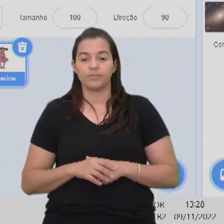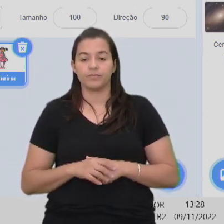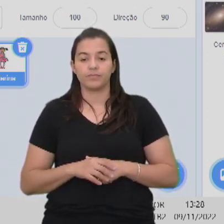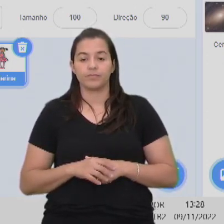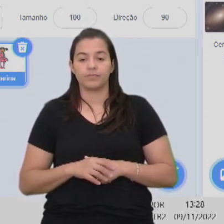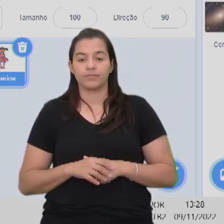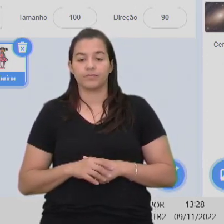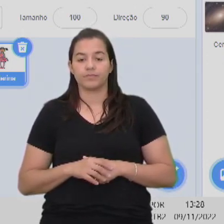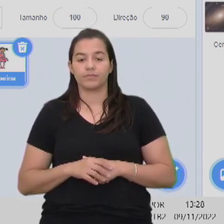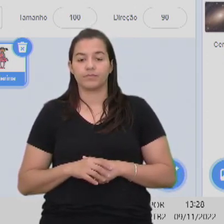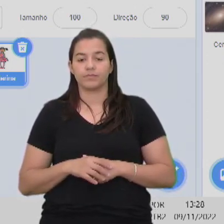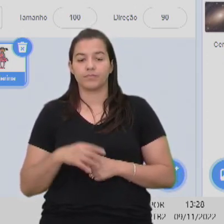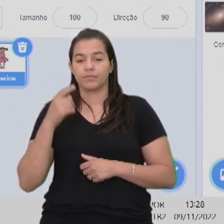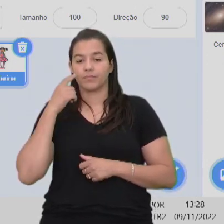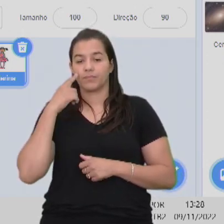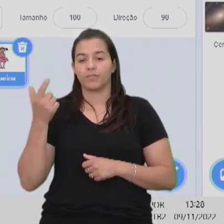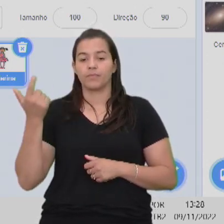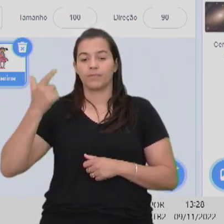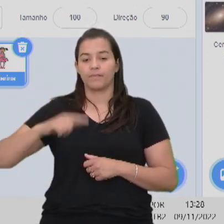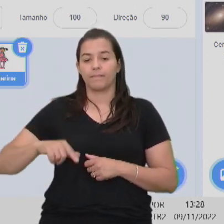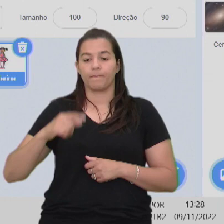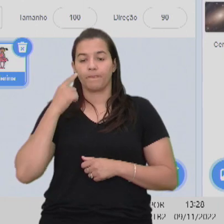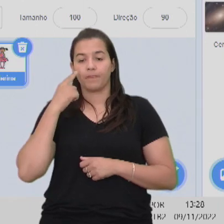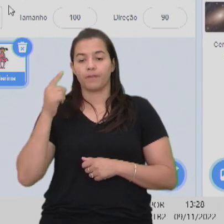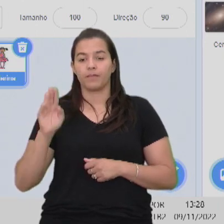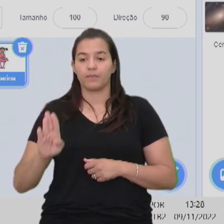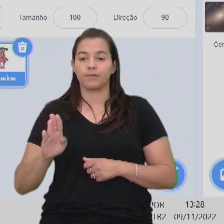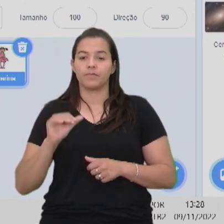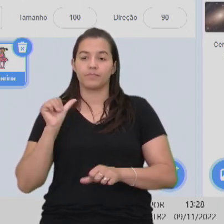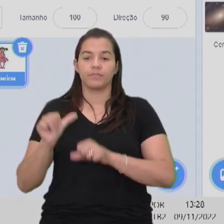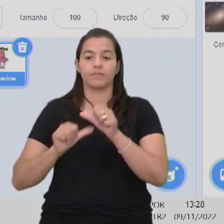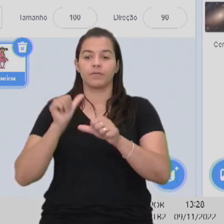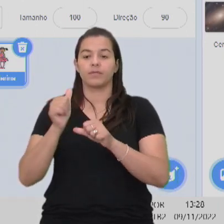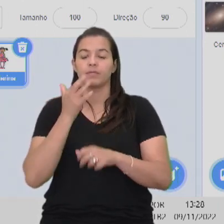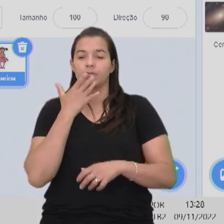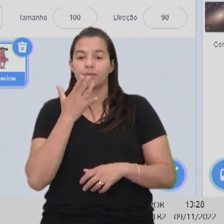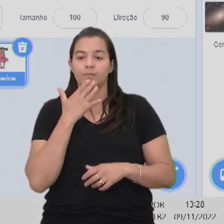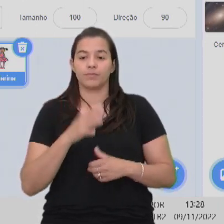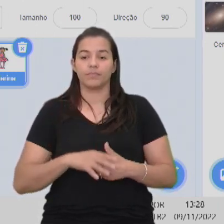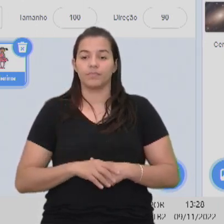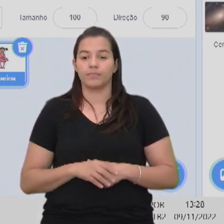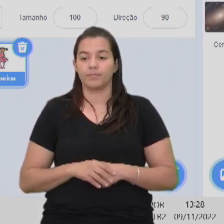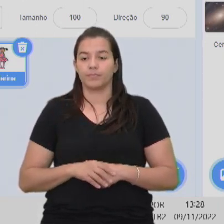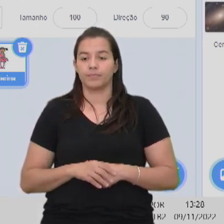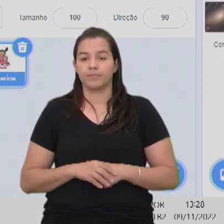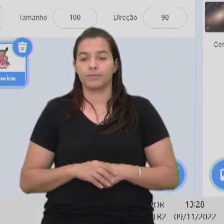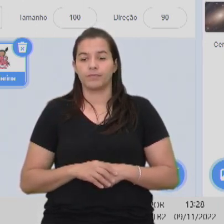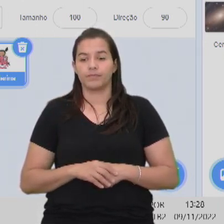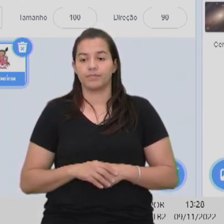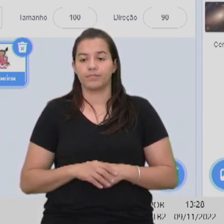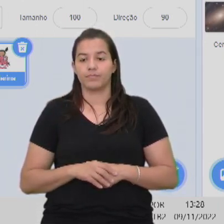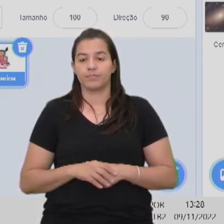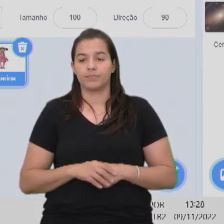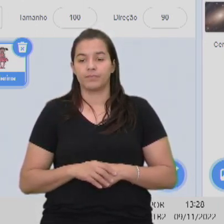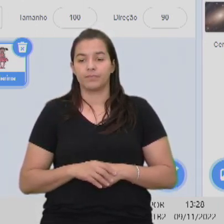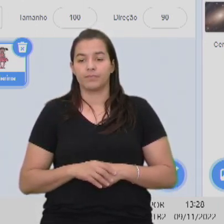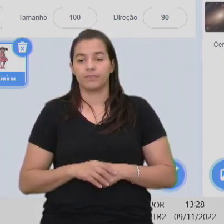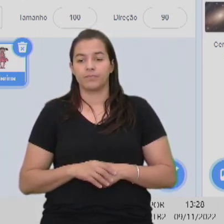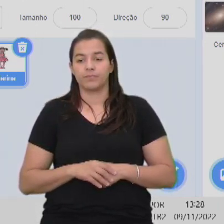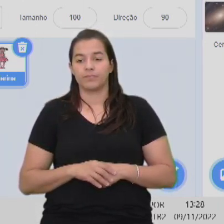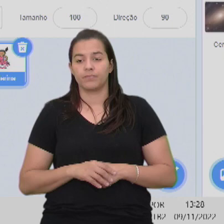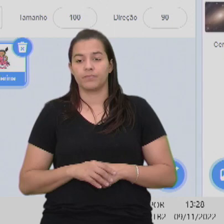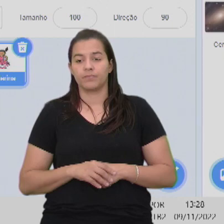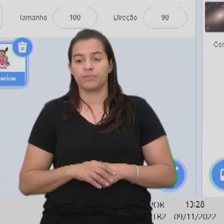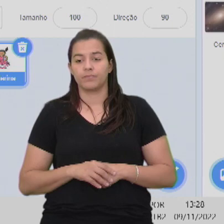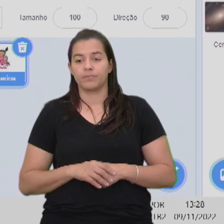e eu ponho aqui embaixo. E aqui eu vou pôr mude fantasia B. Vamos ver se muda a fantasia agora. Vamos ver se ela mudou. Olha ela mudando de